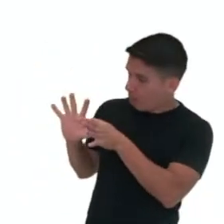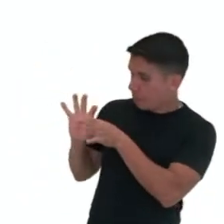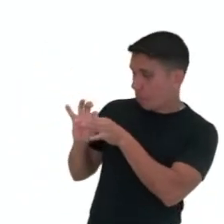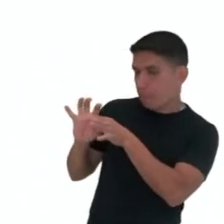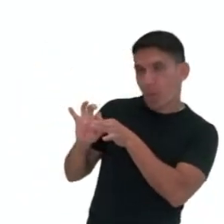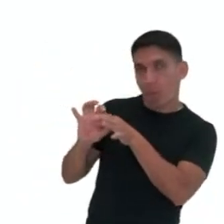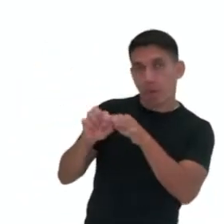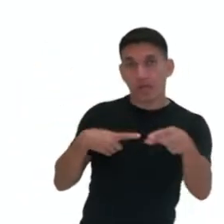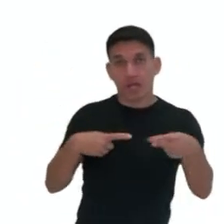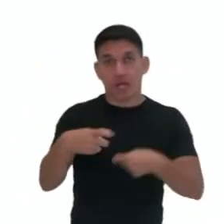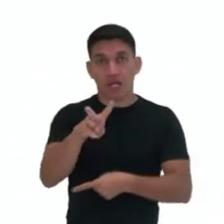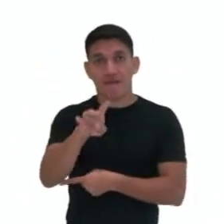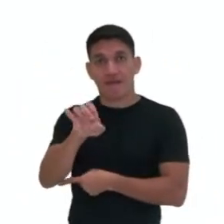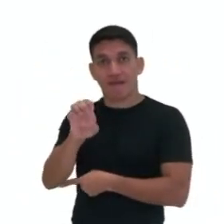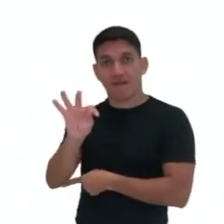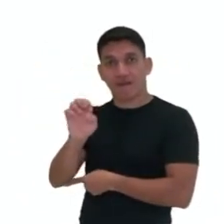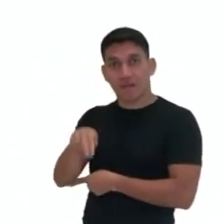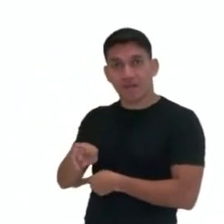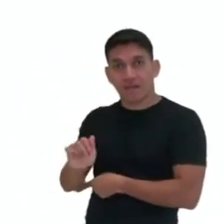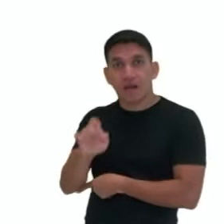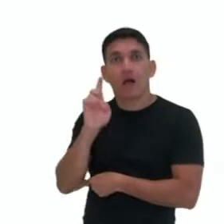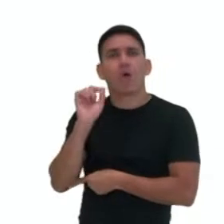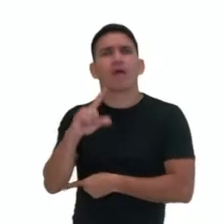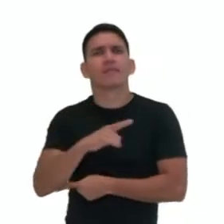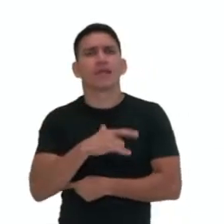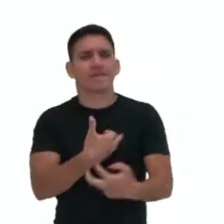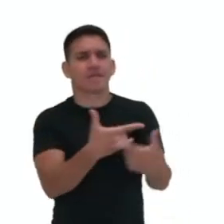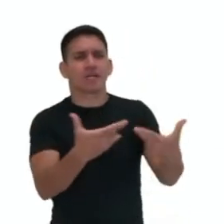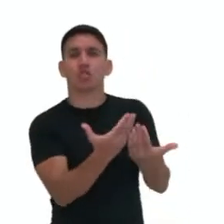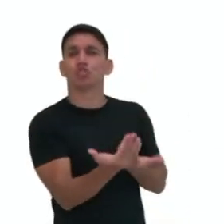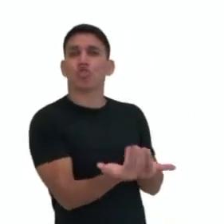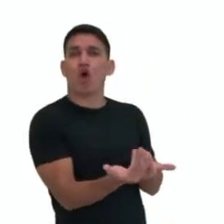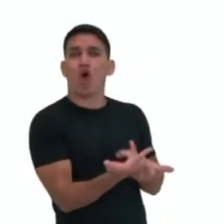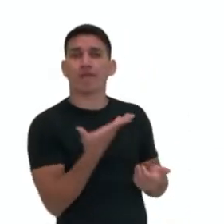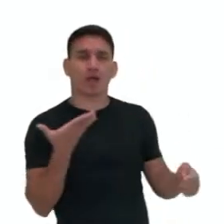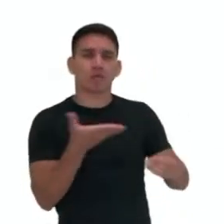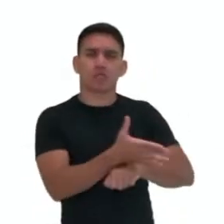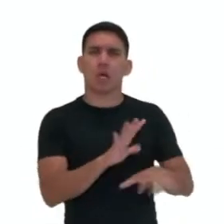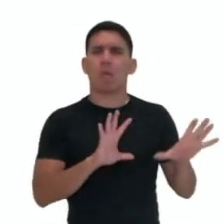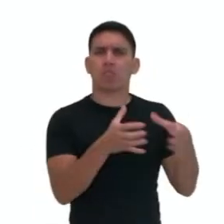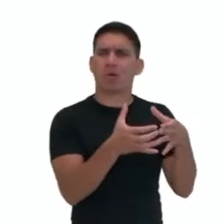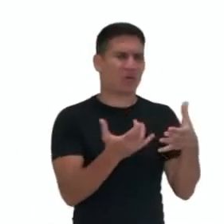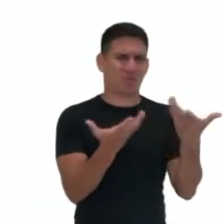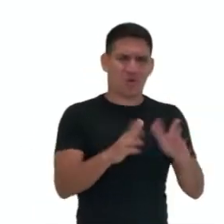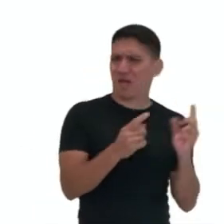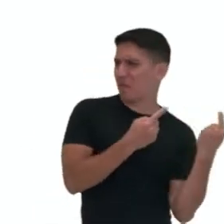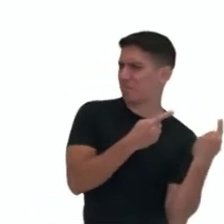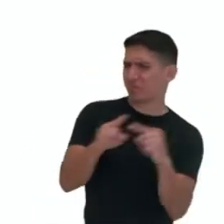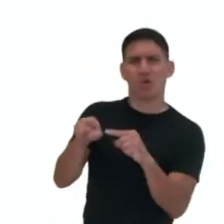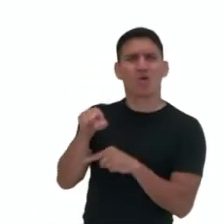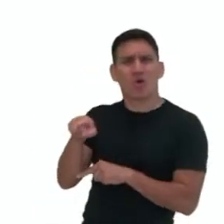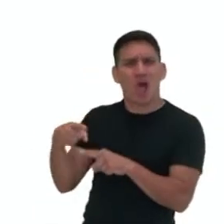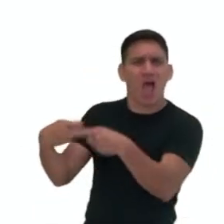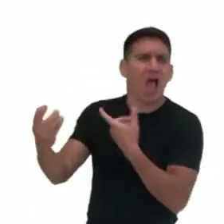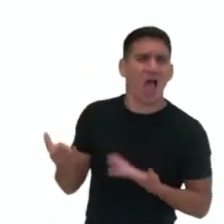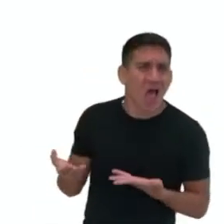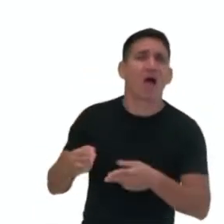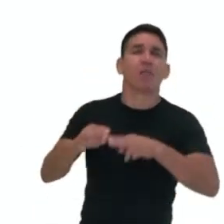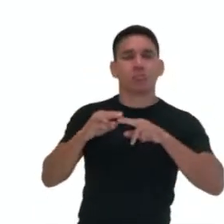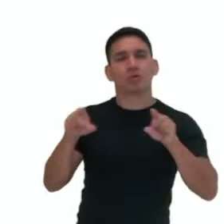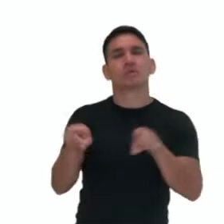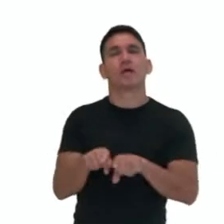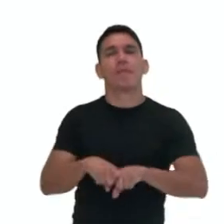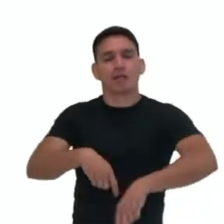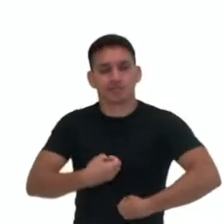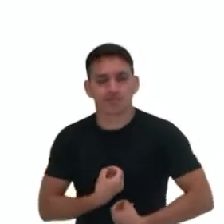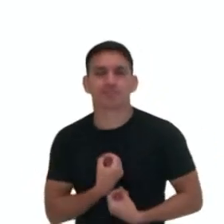do Vietnã, muitos jovens se reuniam para se manifestar contra o horror da guerra através também das